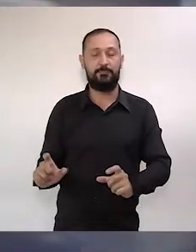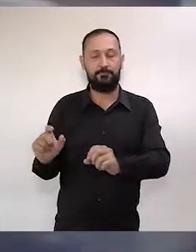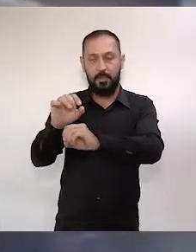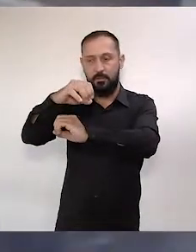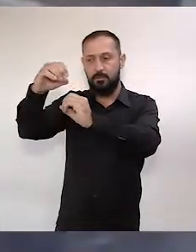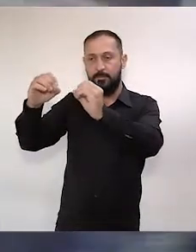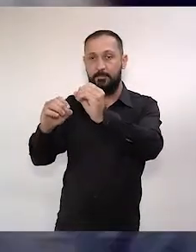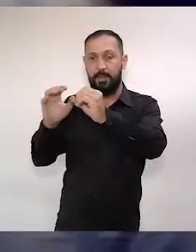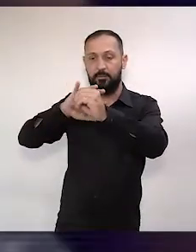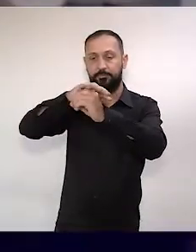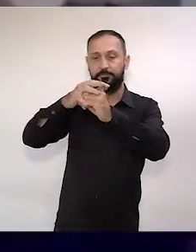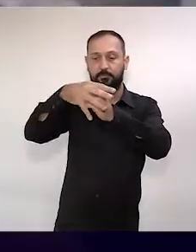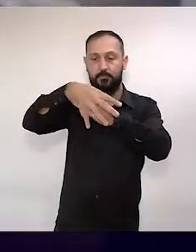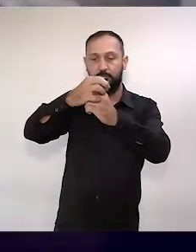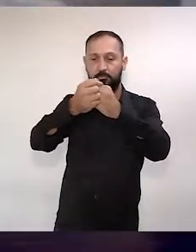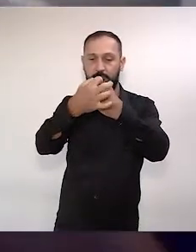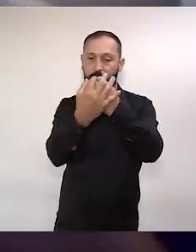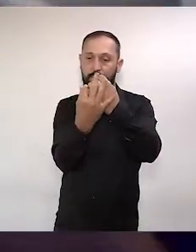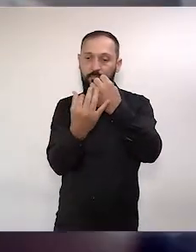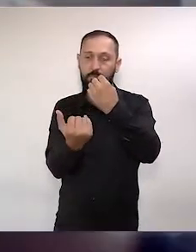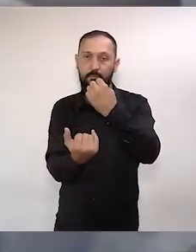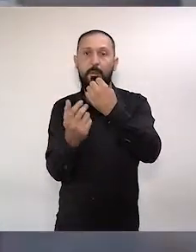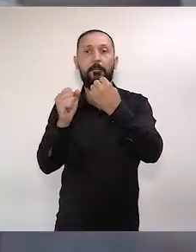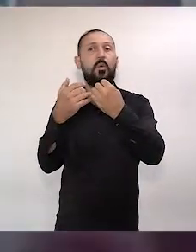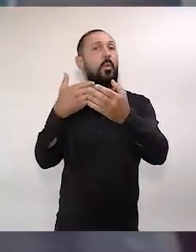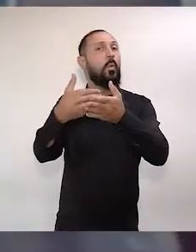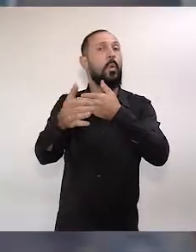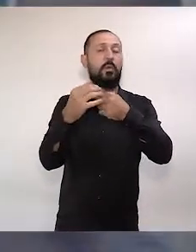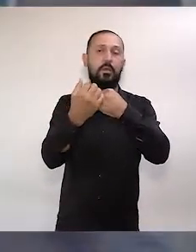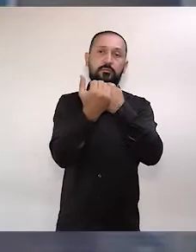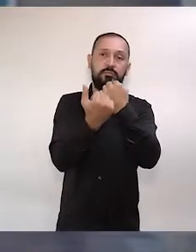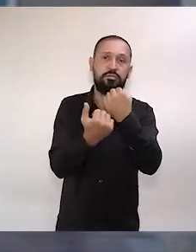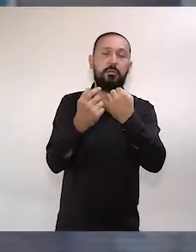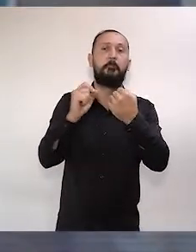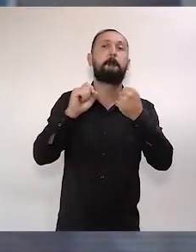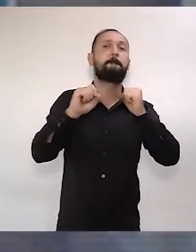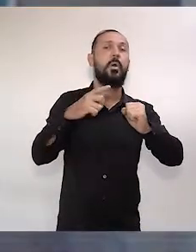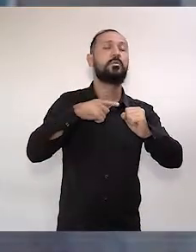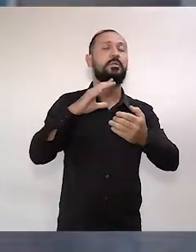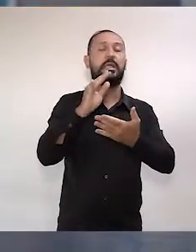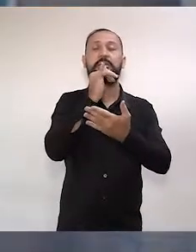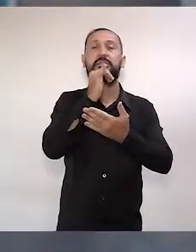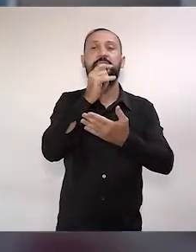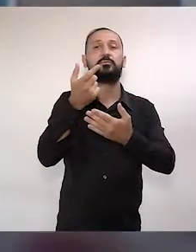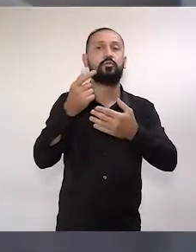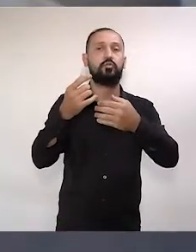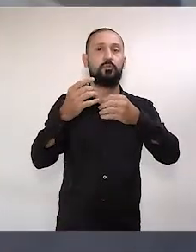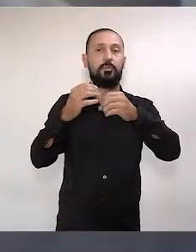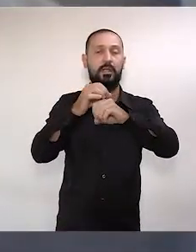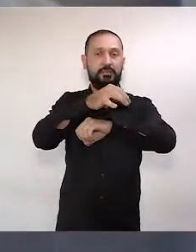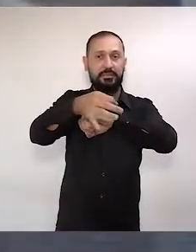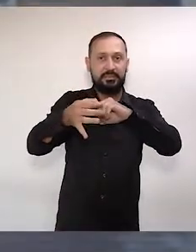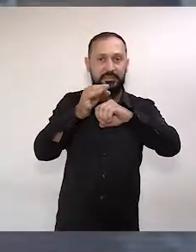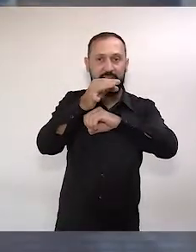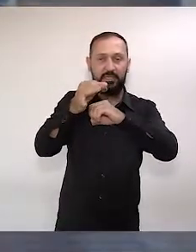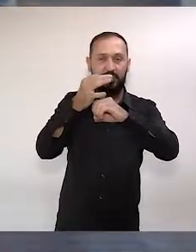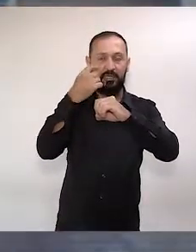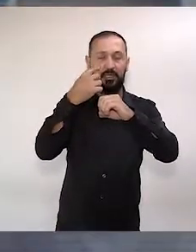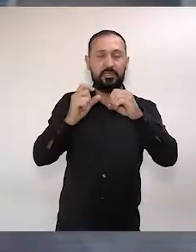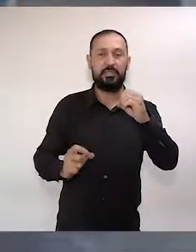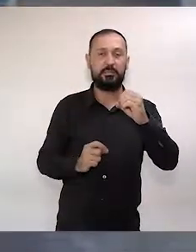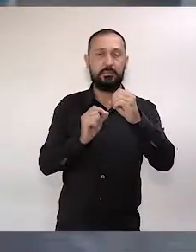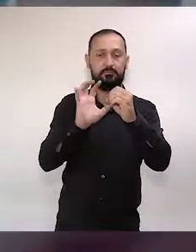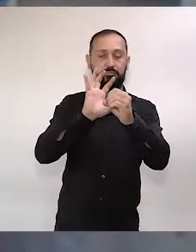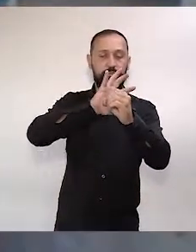essa enzima para degradar a membrana, eu posso degradar qualquer tipo de membrana. Uma membrana de uma célula tumoral, por exemplo, que foi o